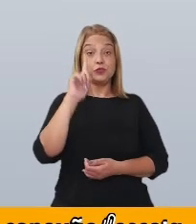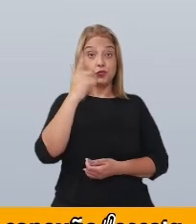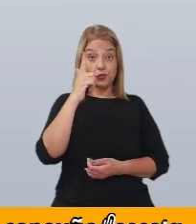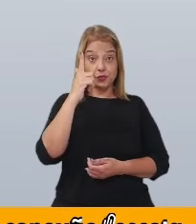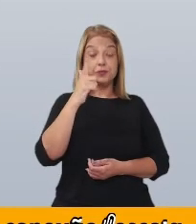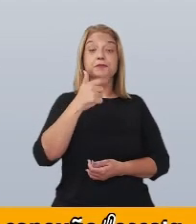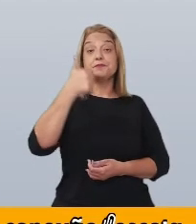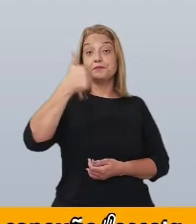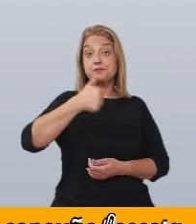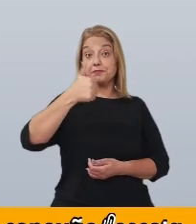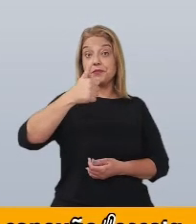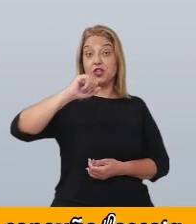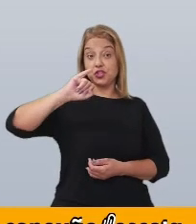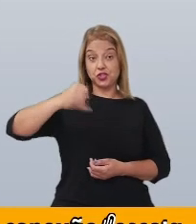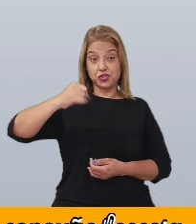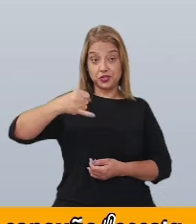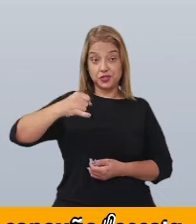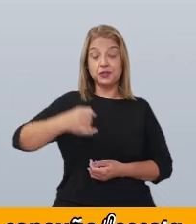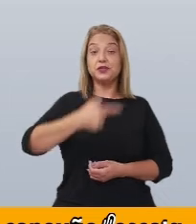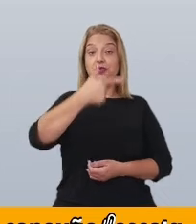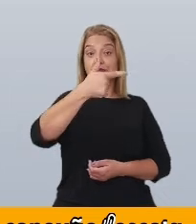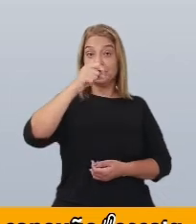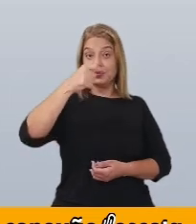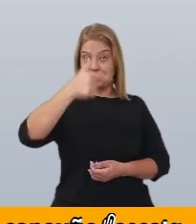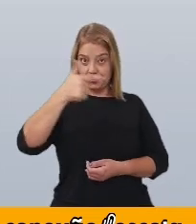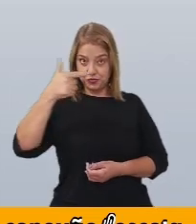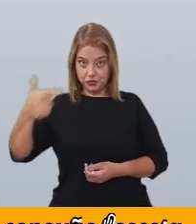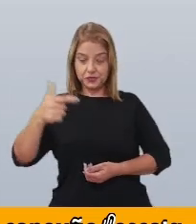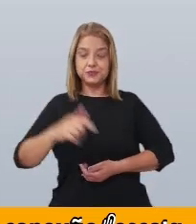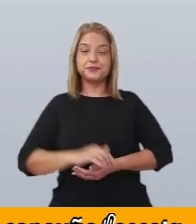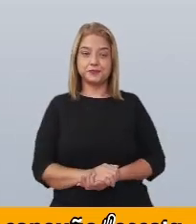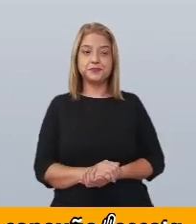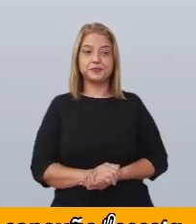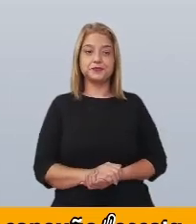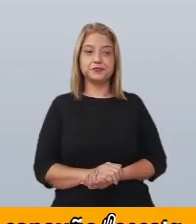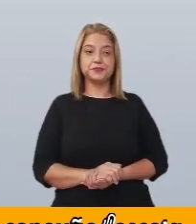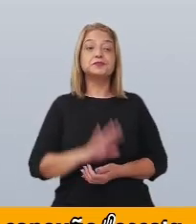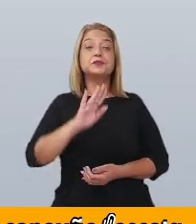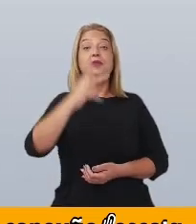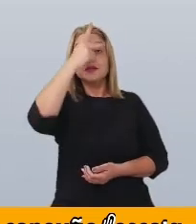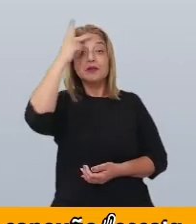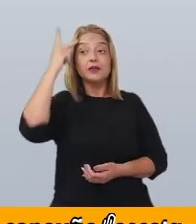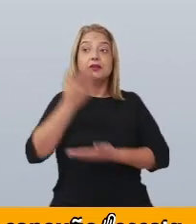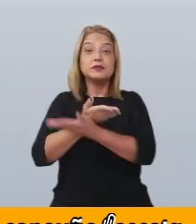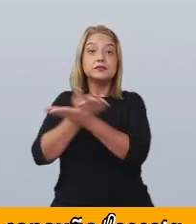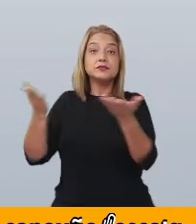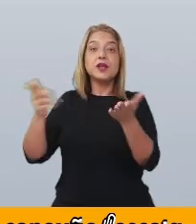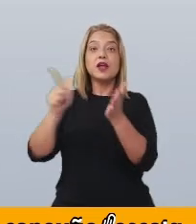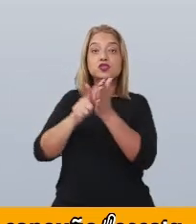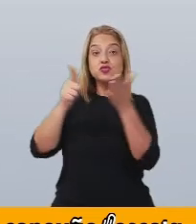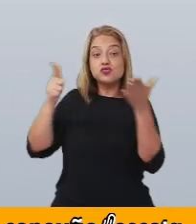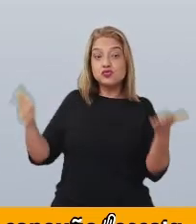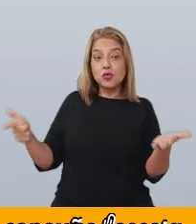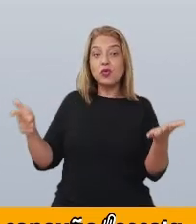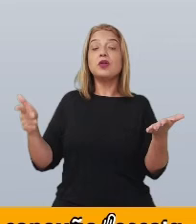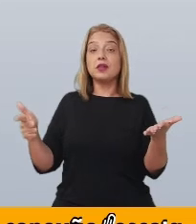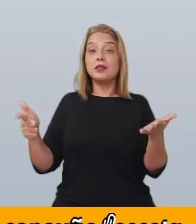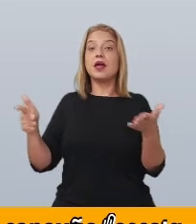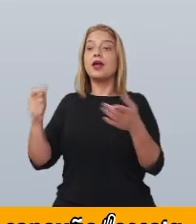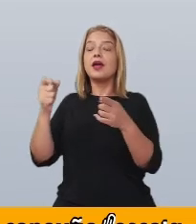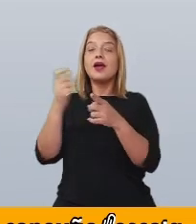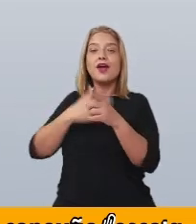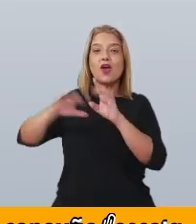Goiânia, 1º de janeiro de 2022. Aos editores do Jornal da Comunidade.